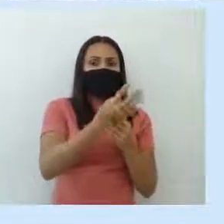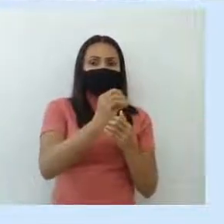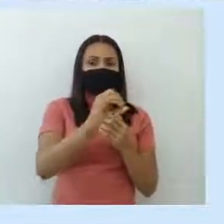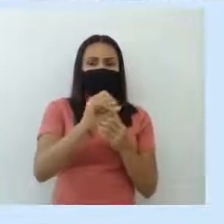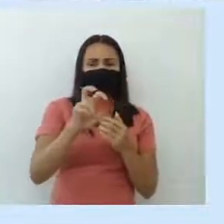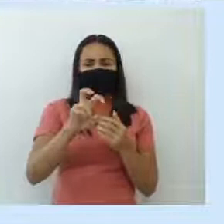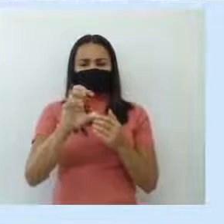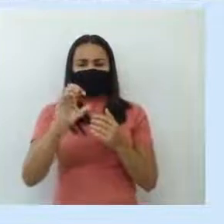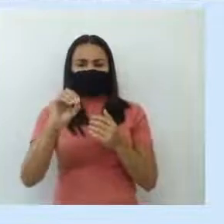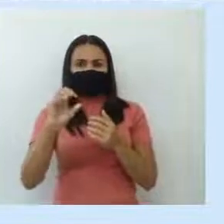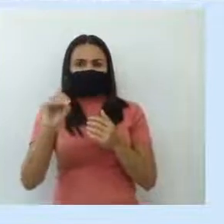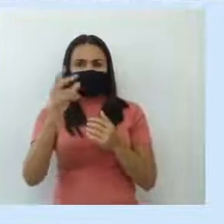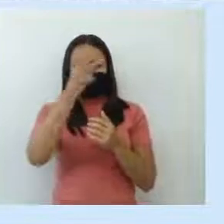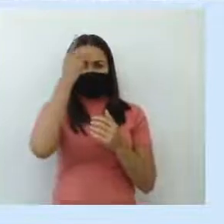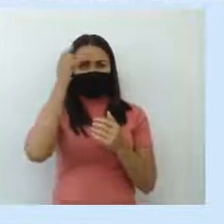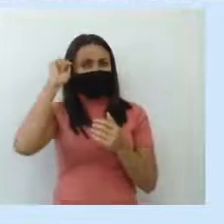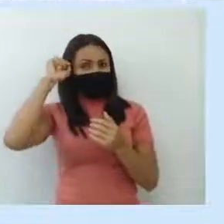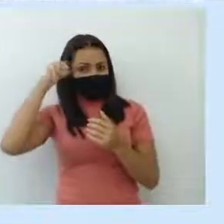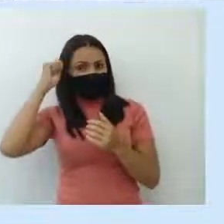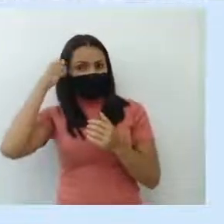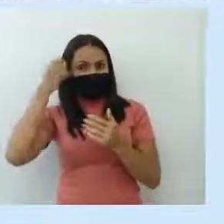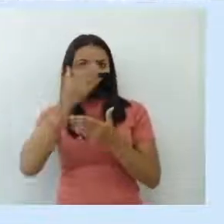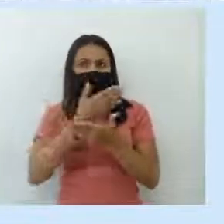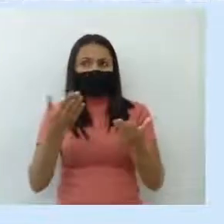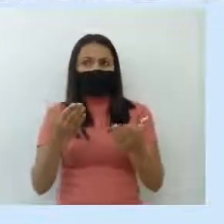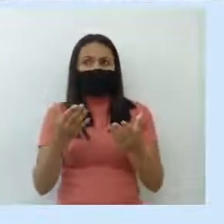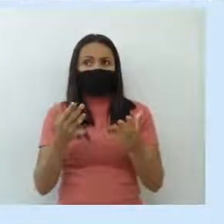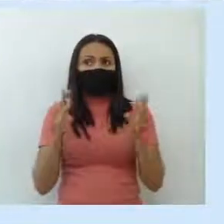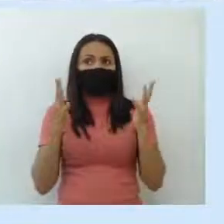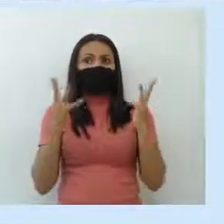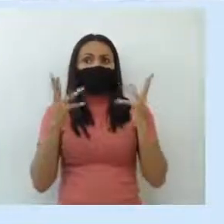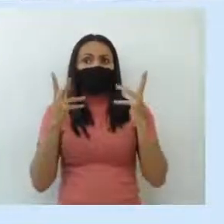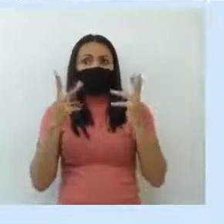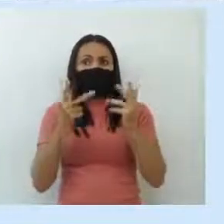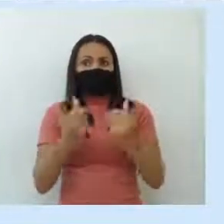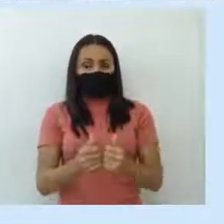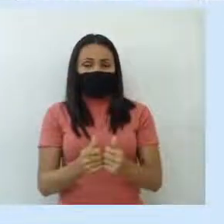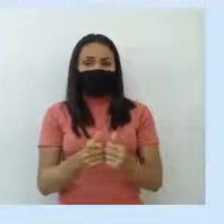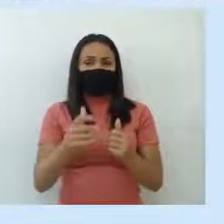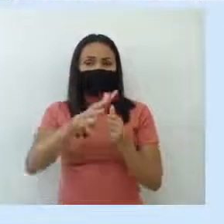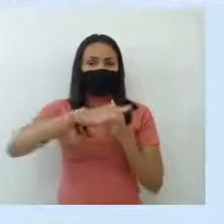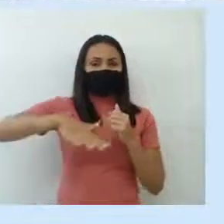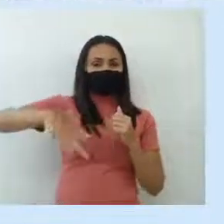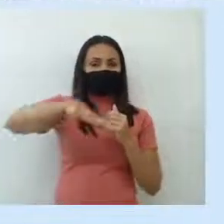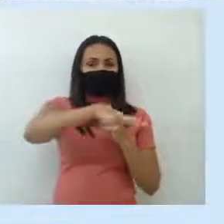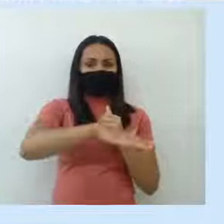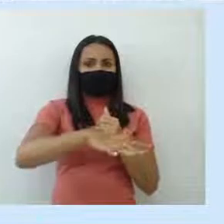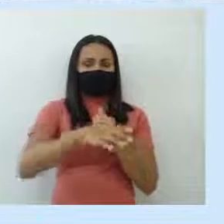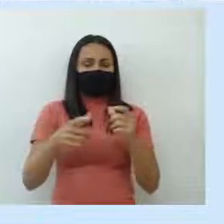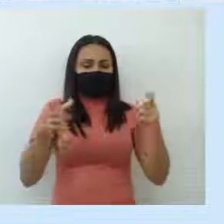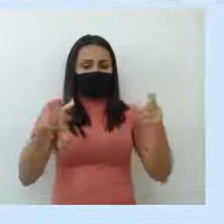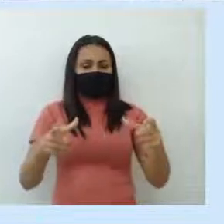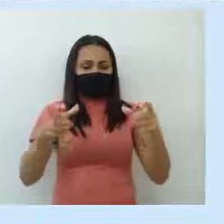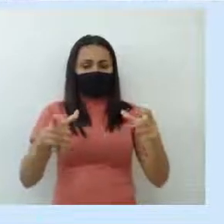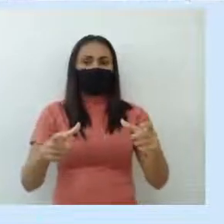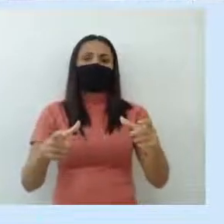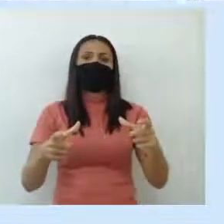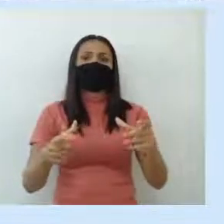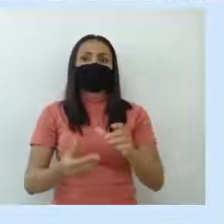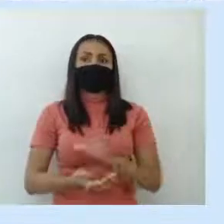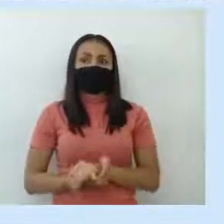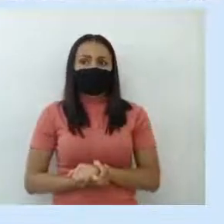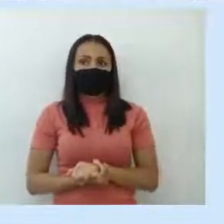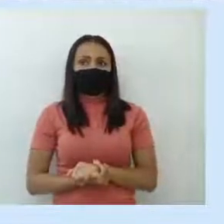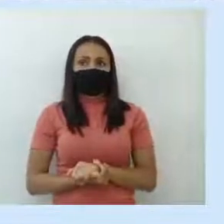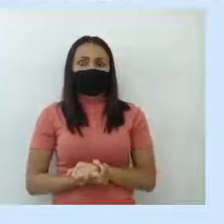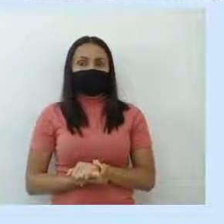500 escravos, todos confinados no porão. Então é muita crueldade,